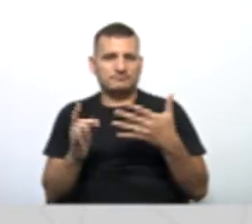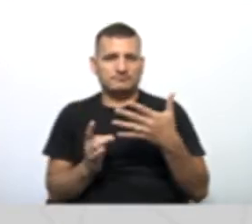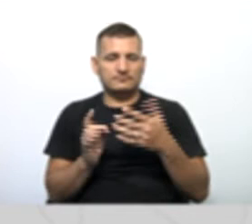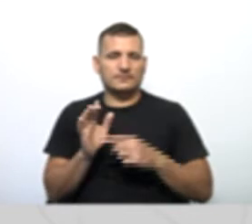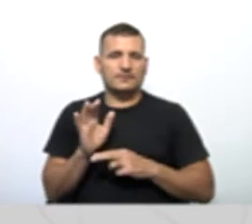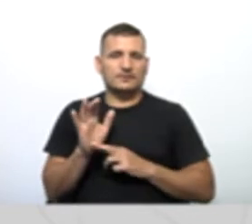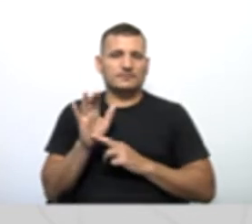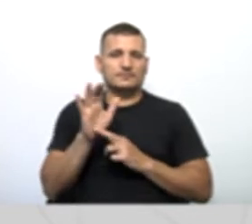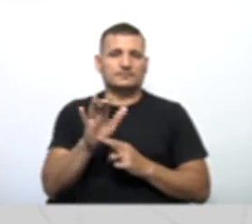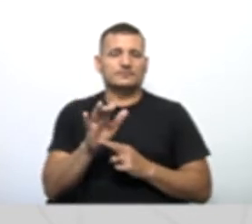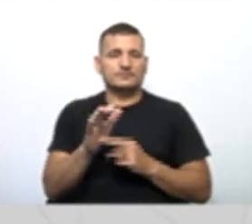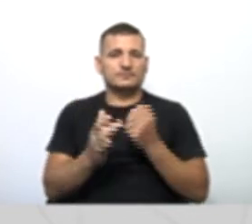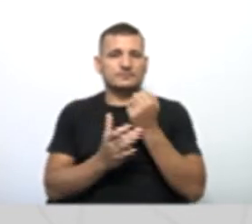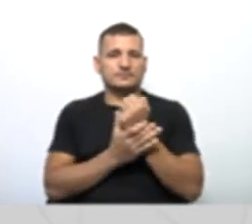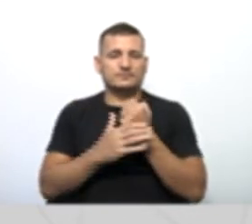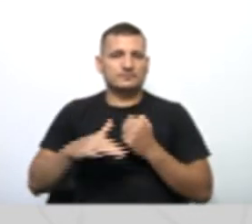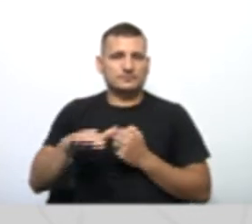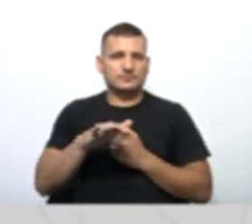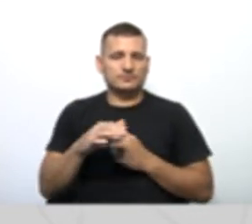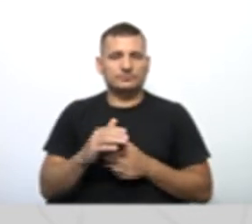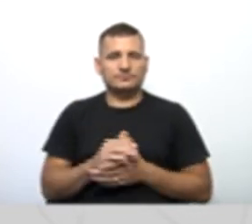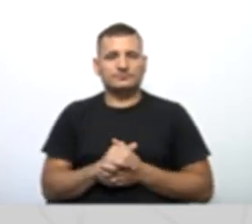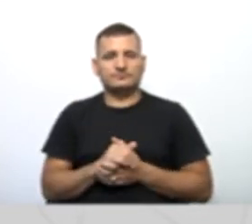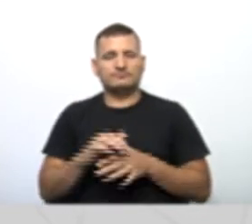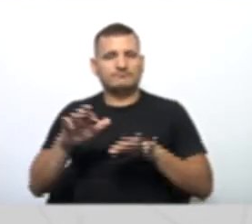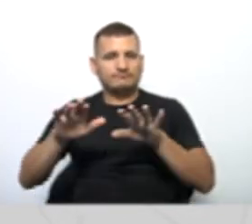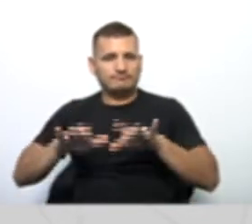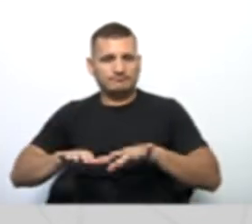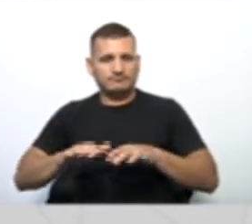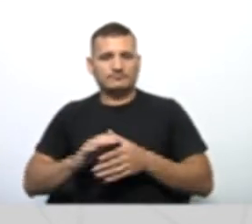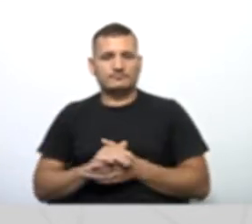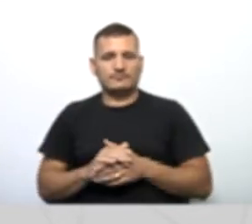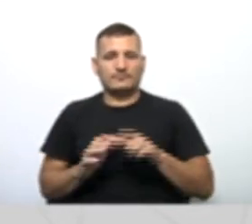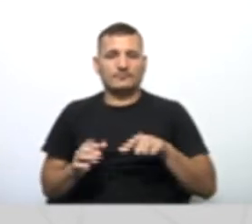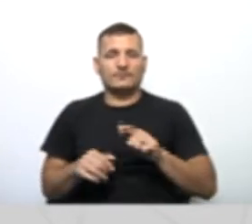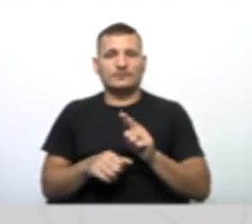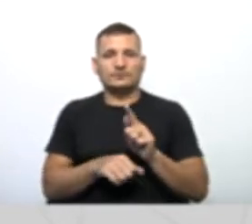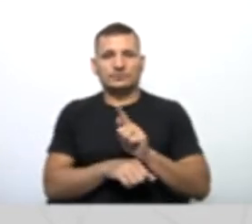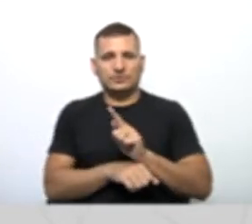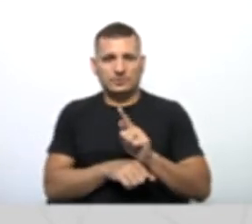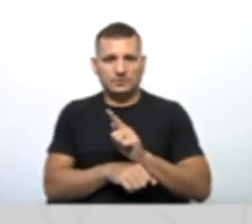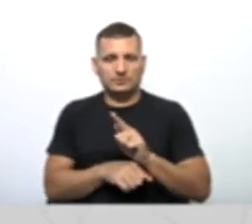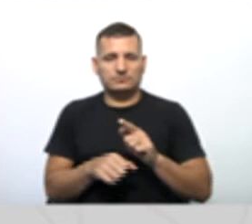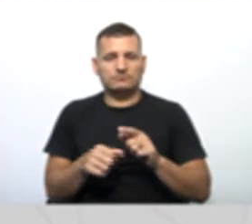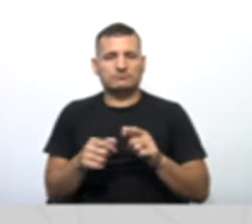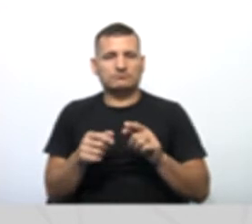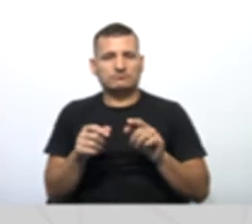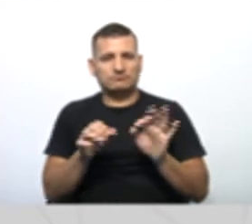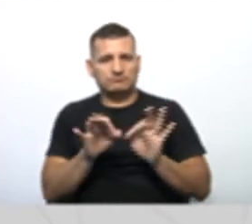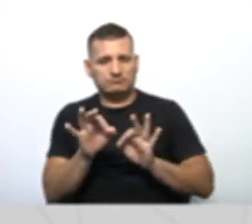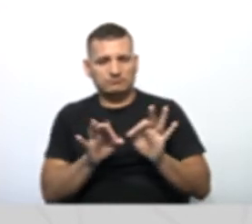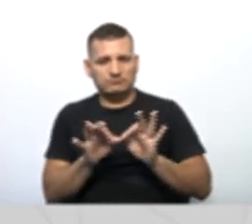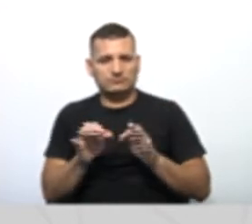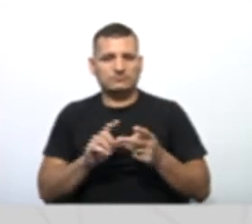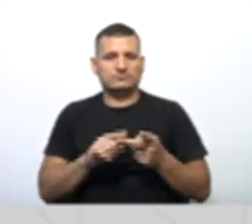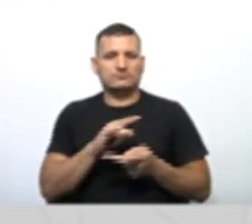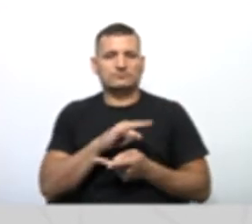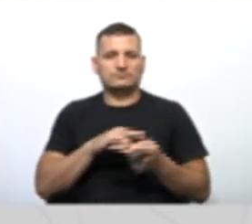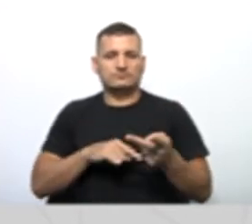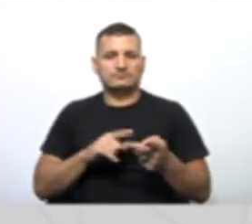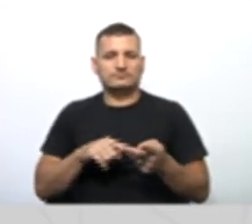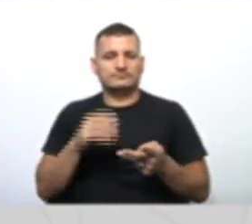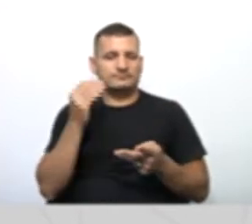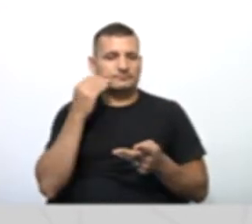segurança no ambiente de desenvolvimento, né? Que são as gerências de configuração, a documentação, teste de